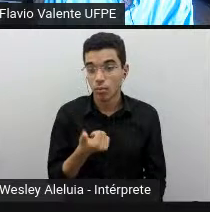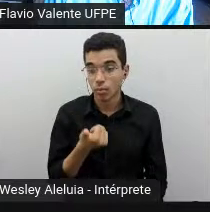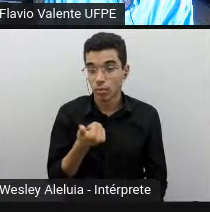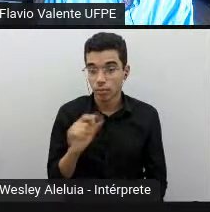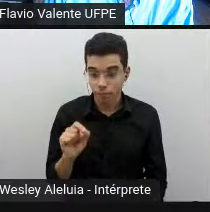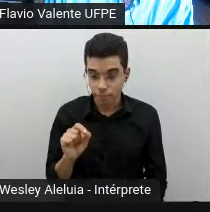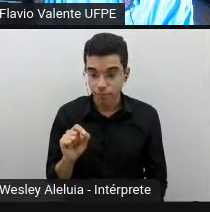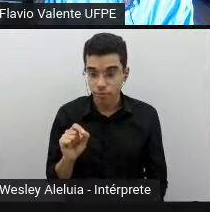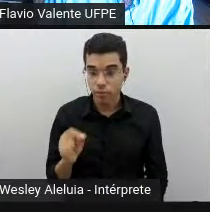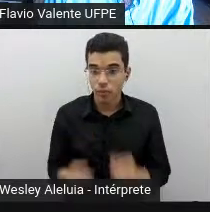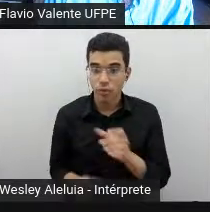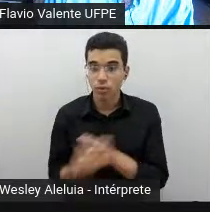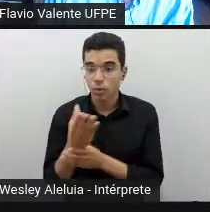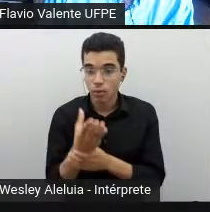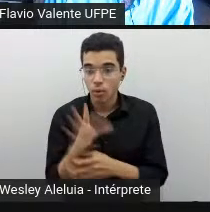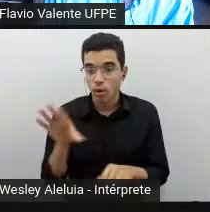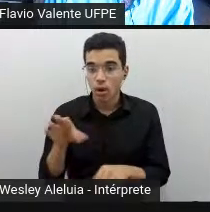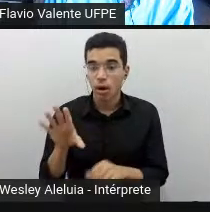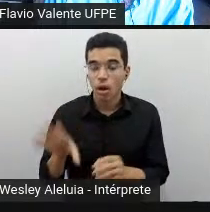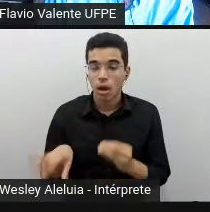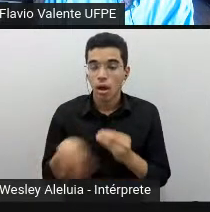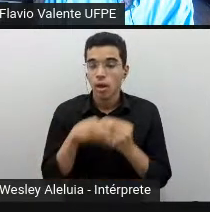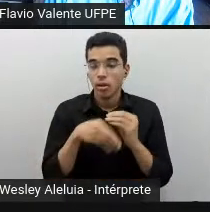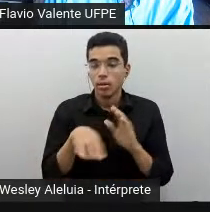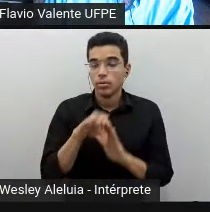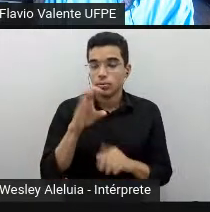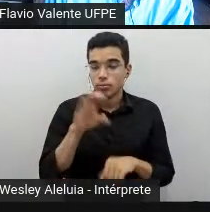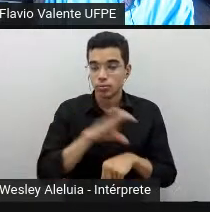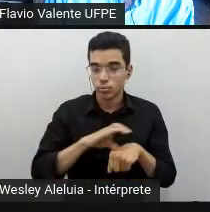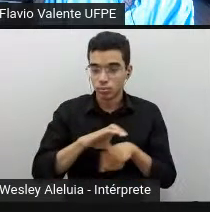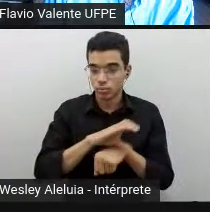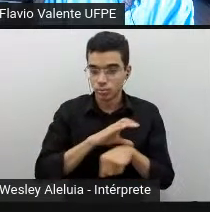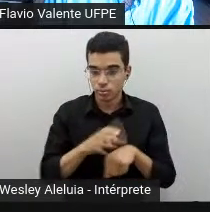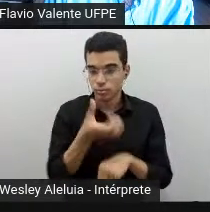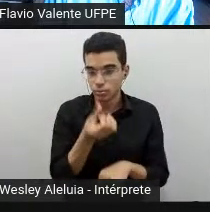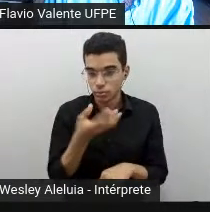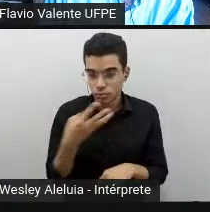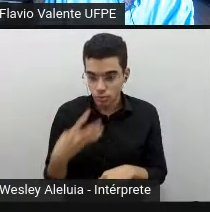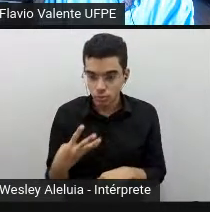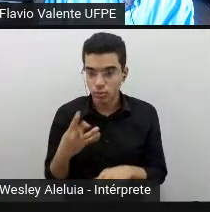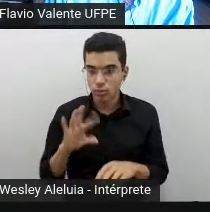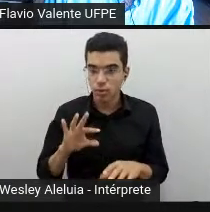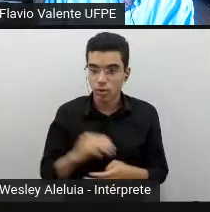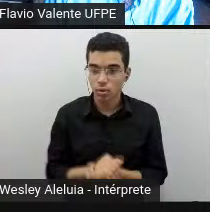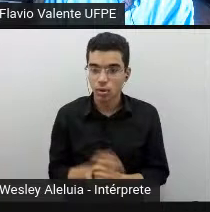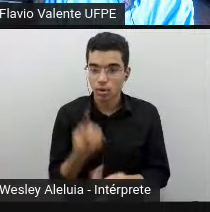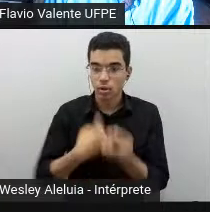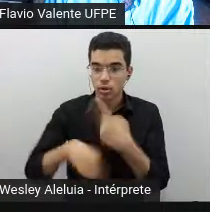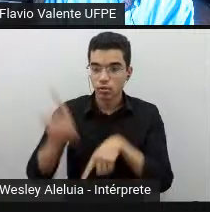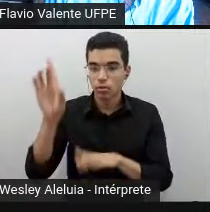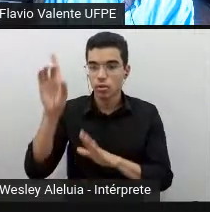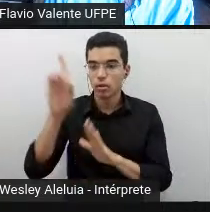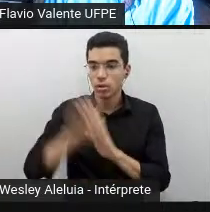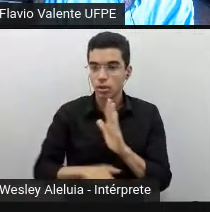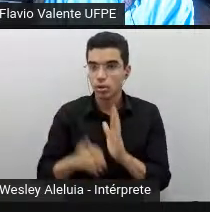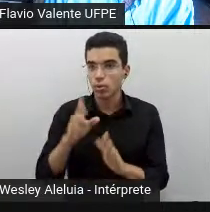Constitucional 64, que incorpora o direito à alimentação ao artigo 6º da Constituição, transformando o direito humano à alimentação em um